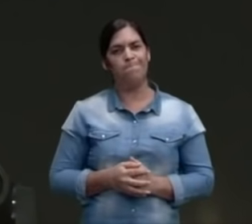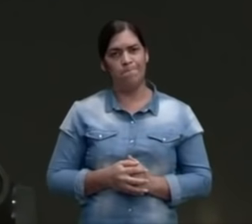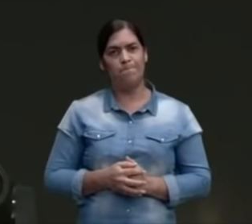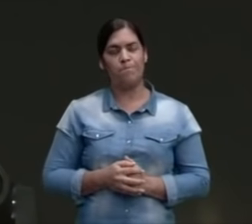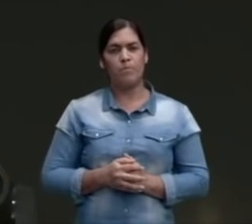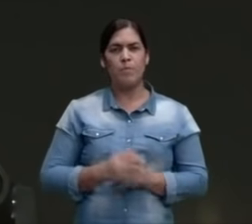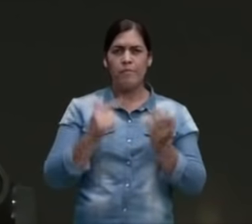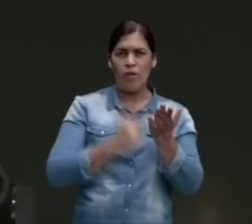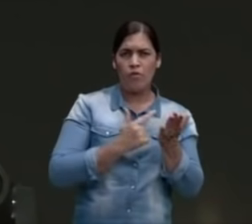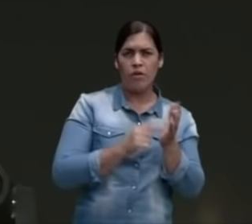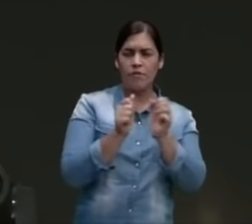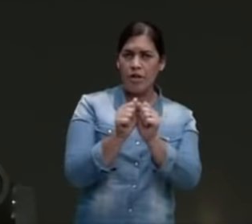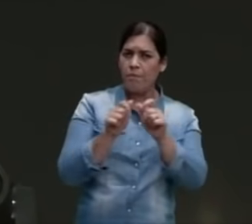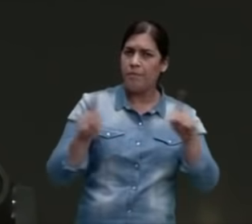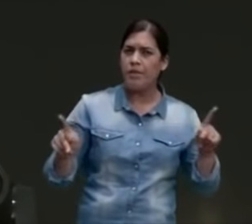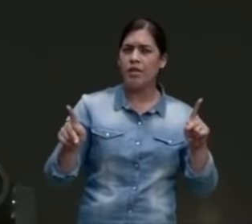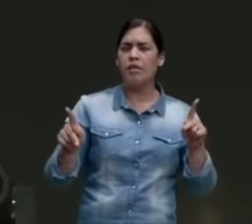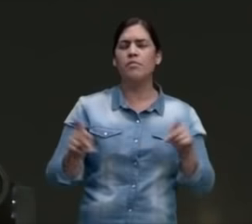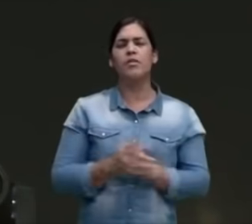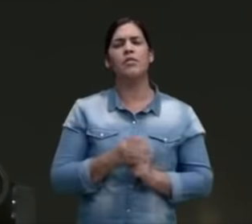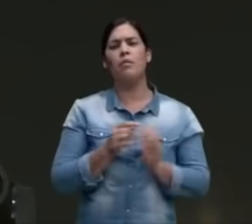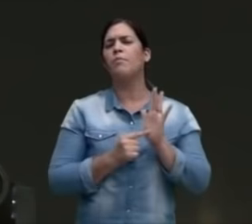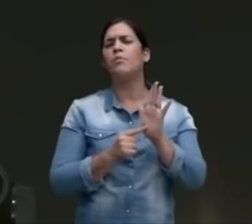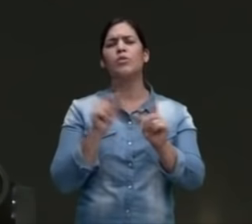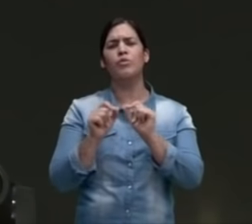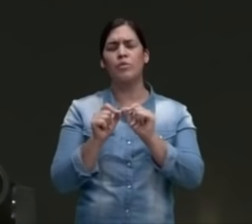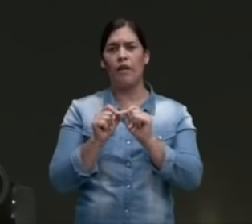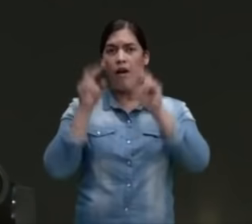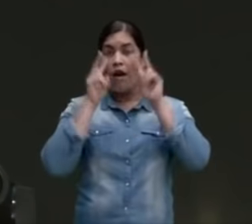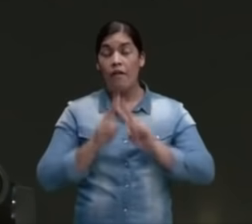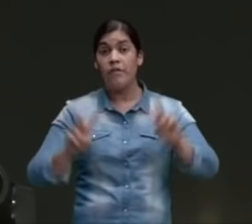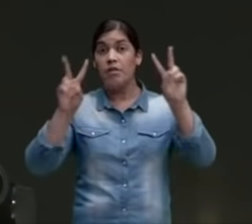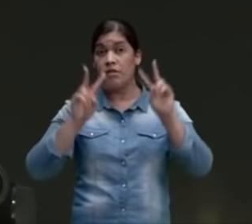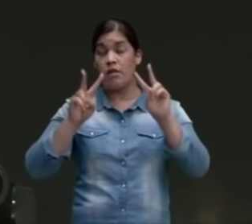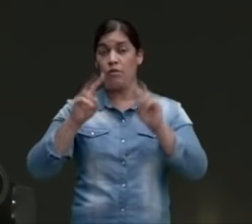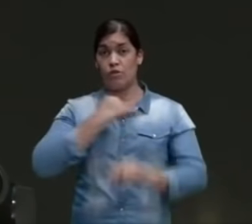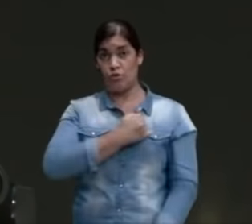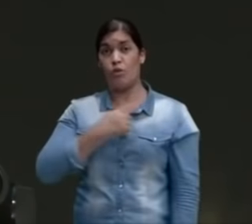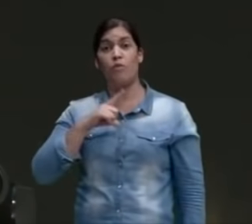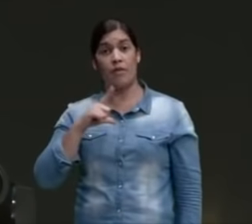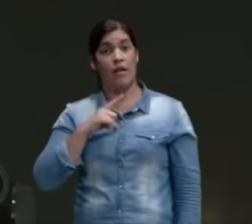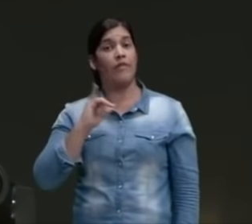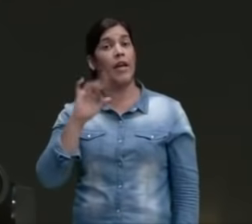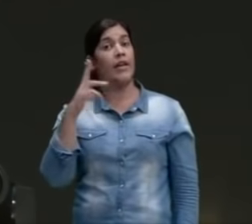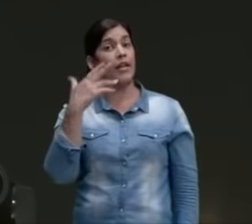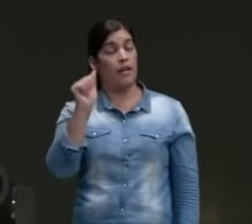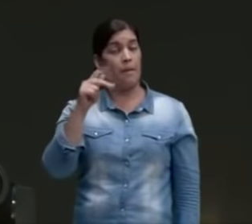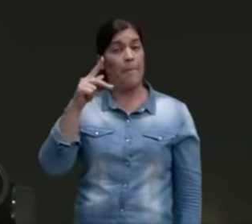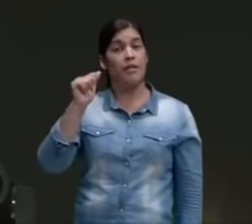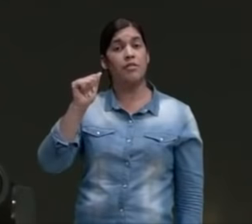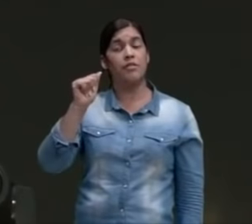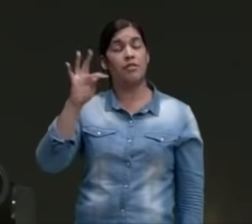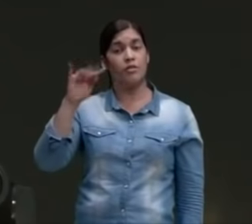O livro de Apocalipse, ele conta, né, a visão que João teve na ilha de Patmos. Então ele teve visões